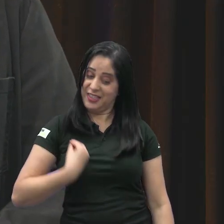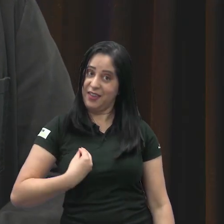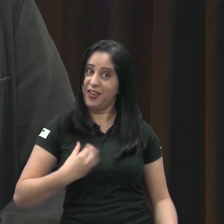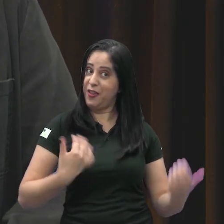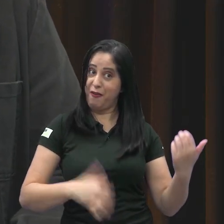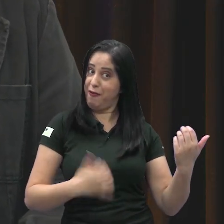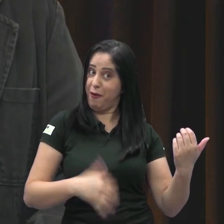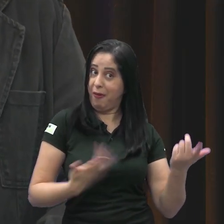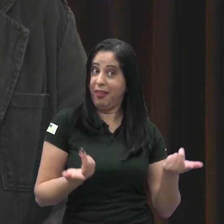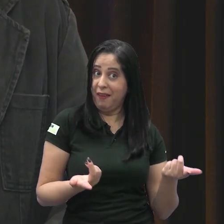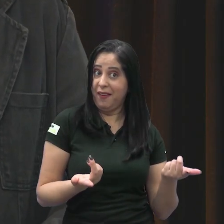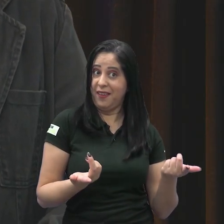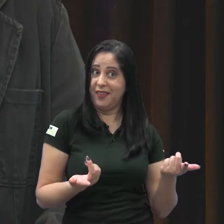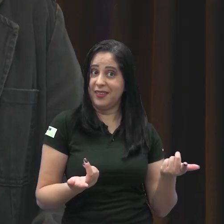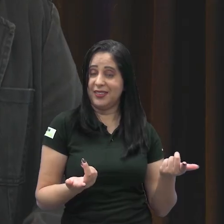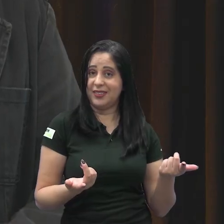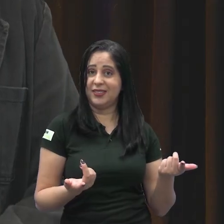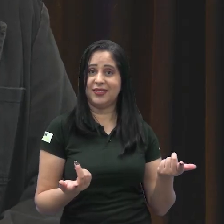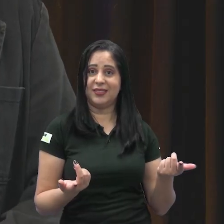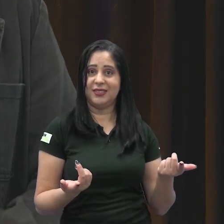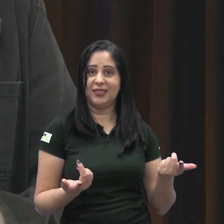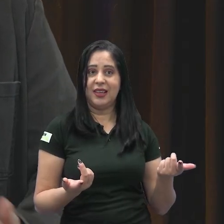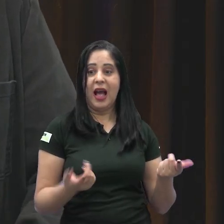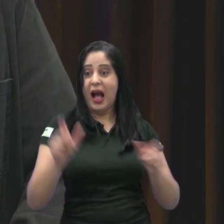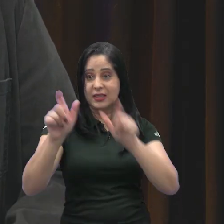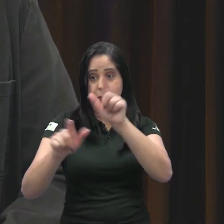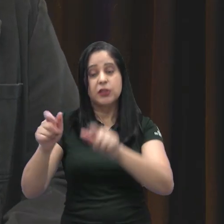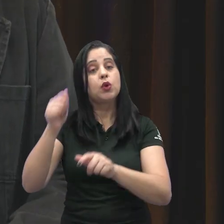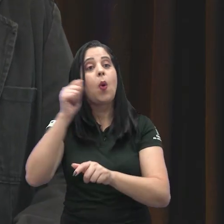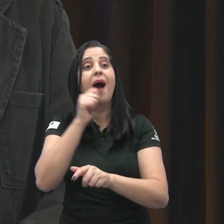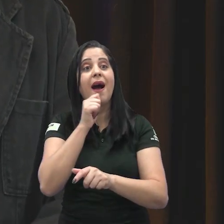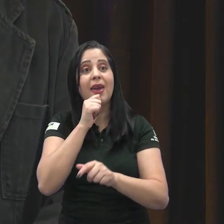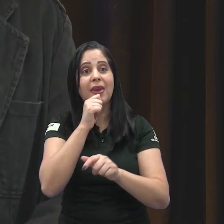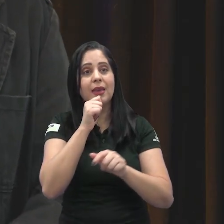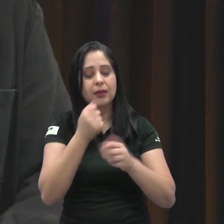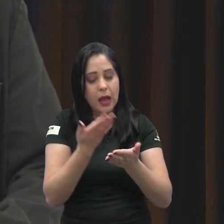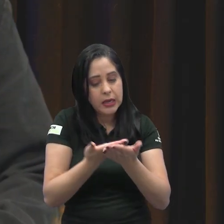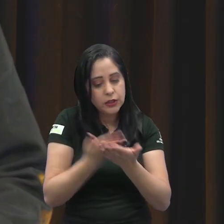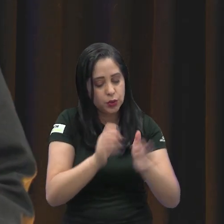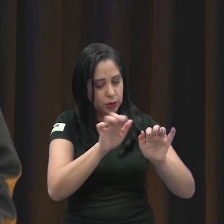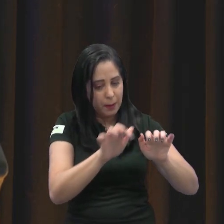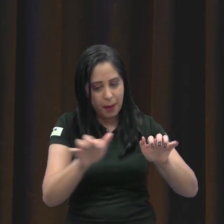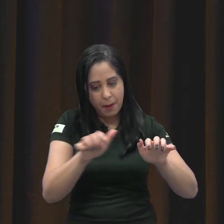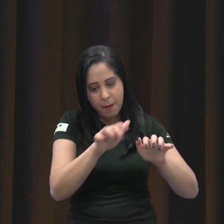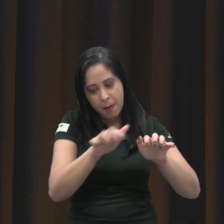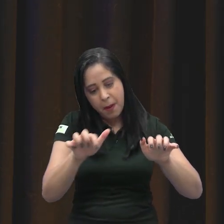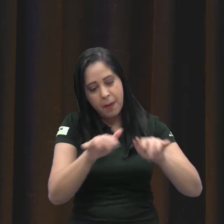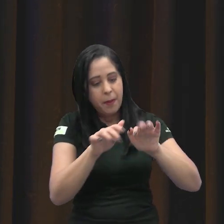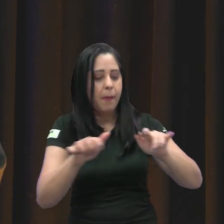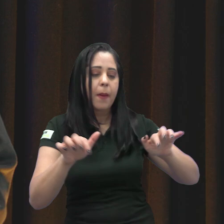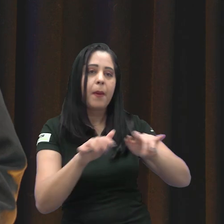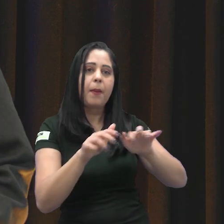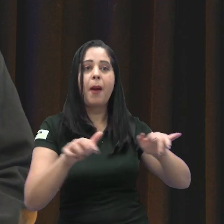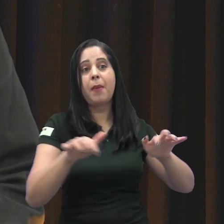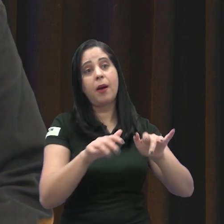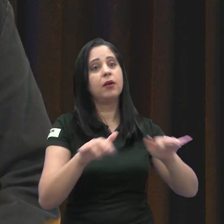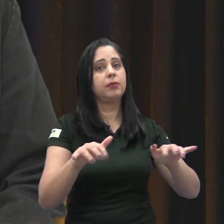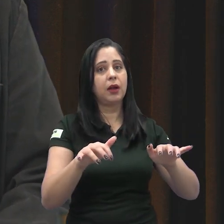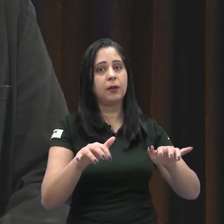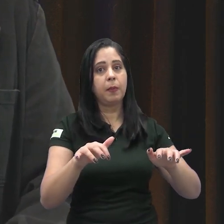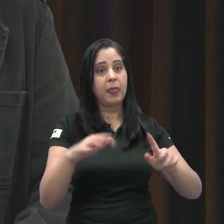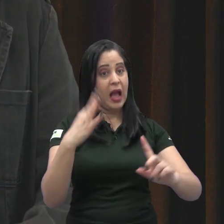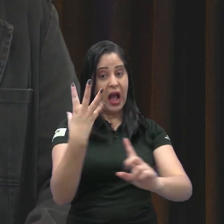As pessoas não deixam de estudar violão, estudar piano, fazer música. E